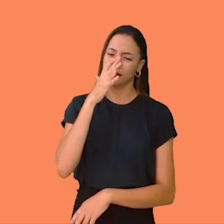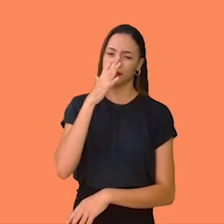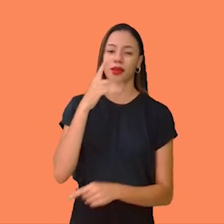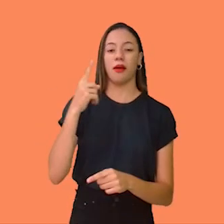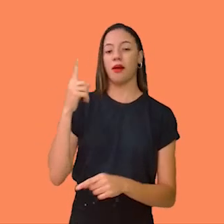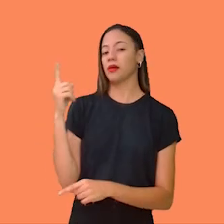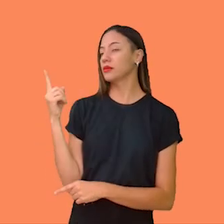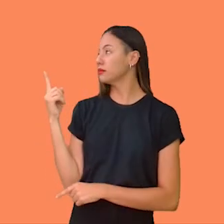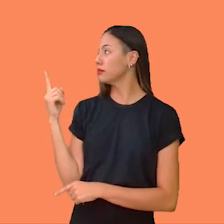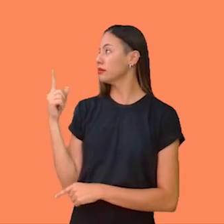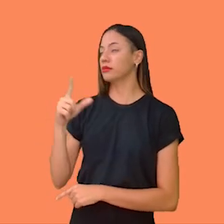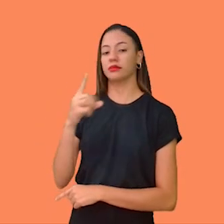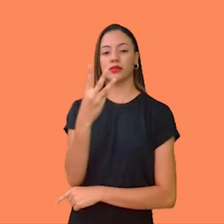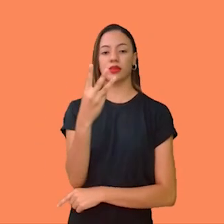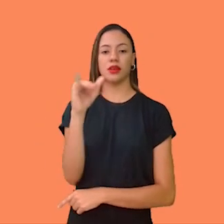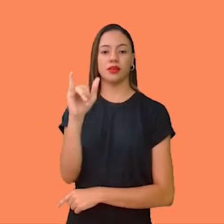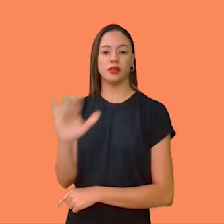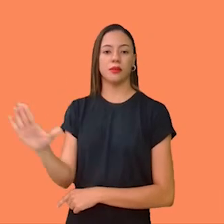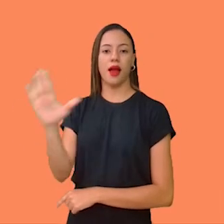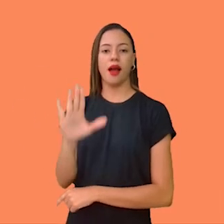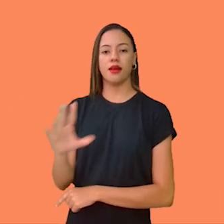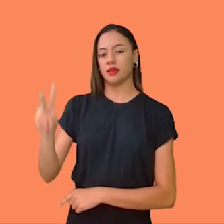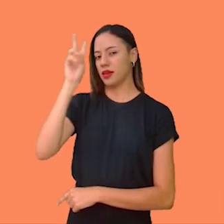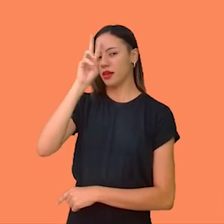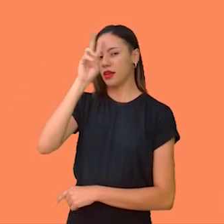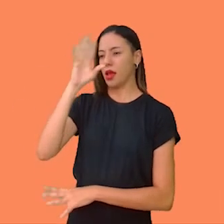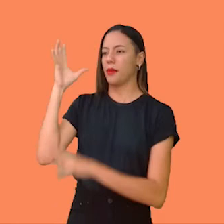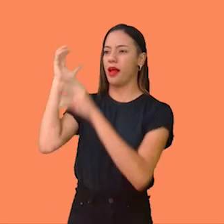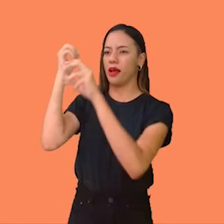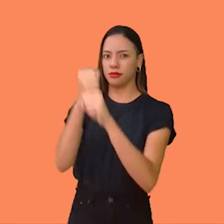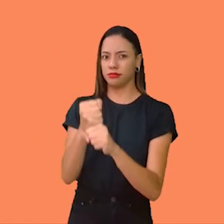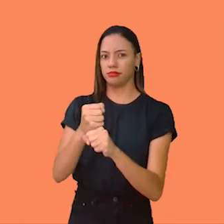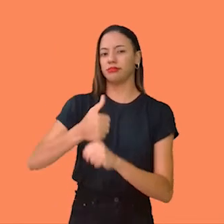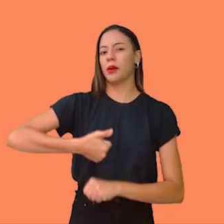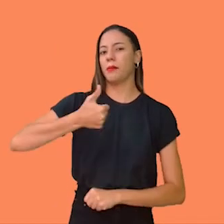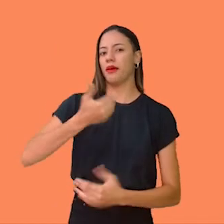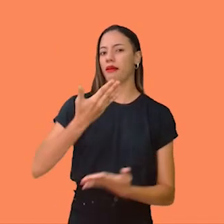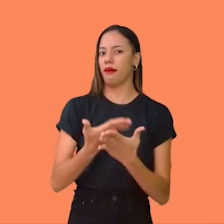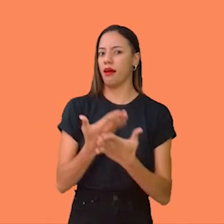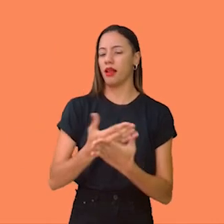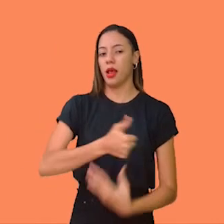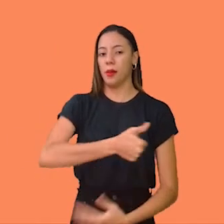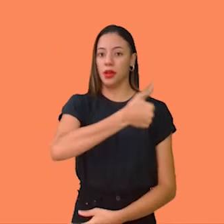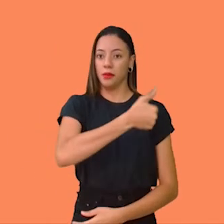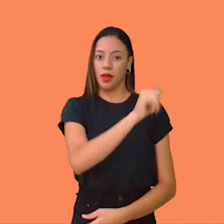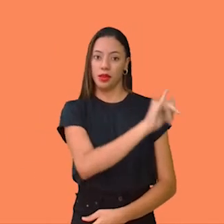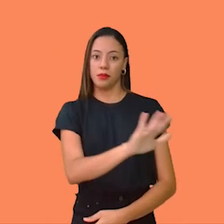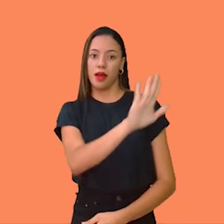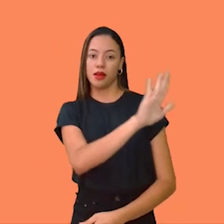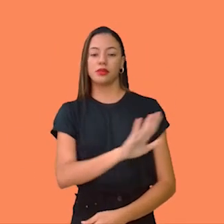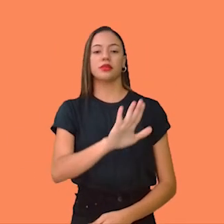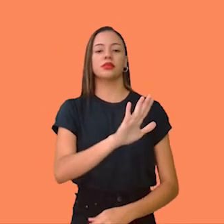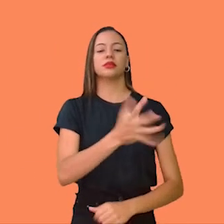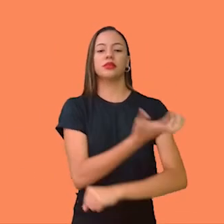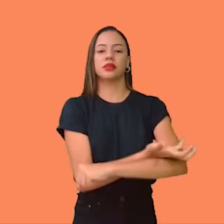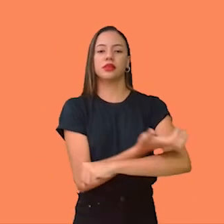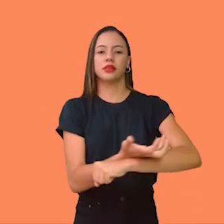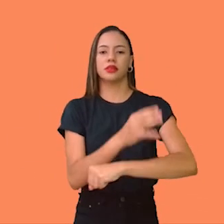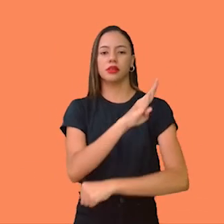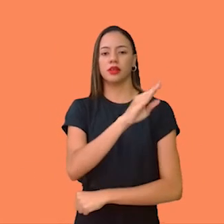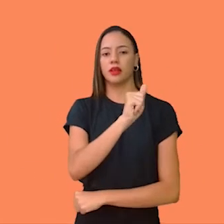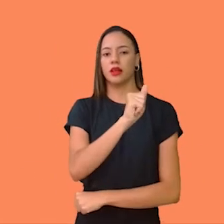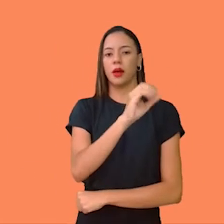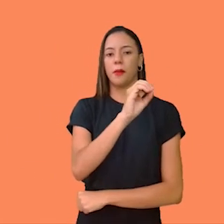3 imagens que recordam essa aula magna, né? A primeira foi lá no Jardim do Baobá, né?